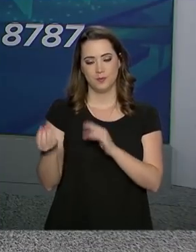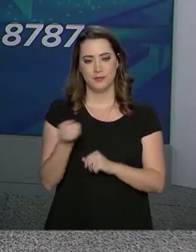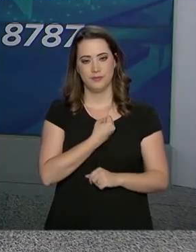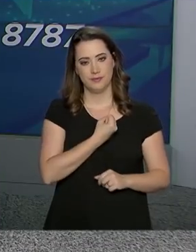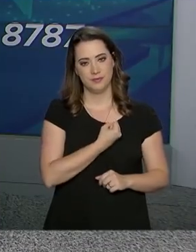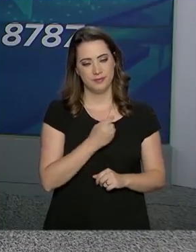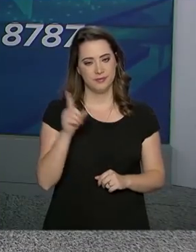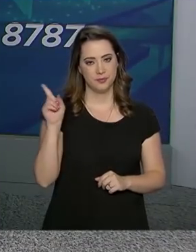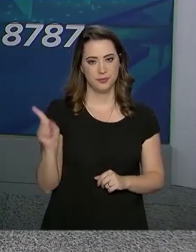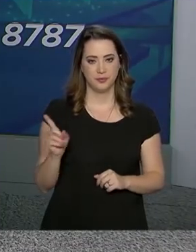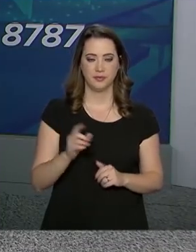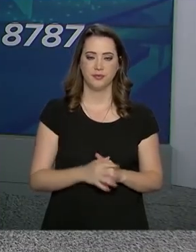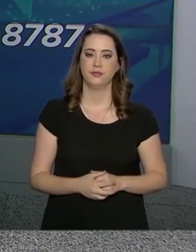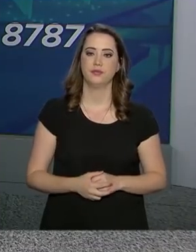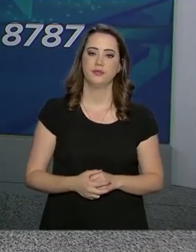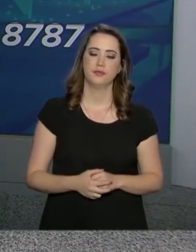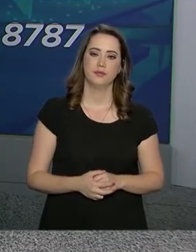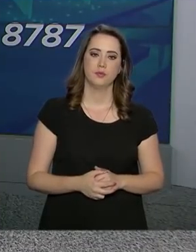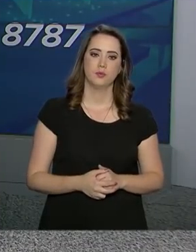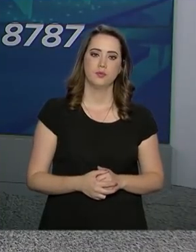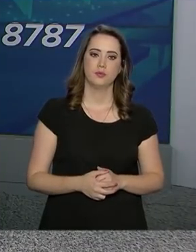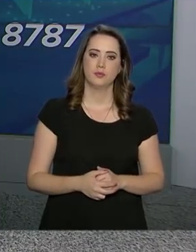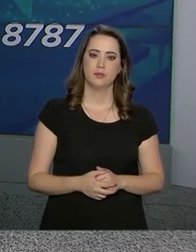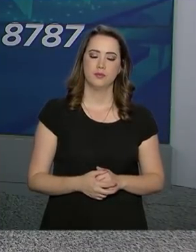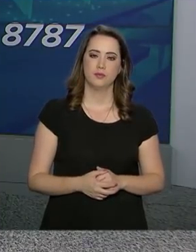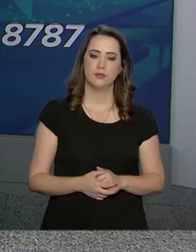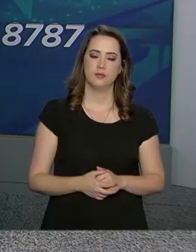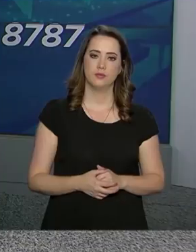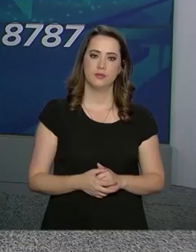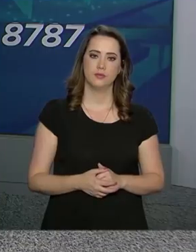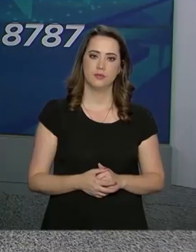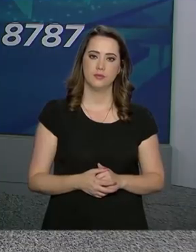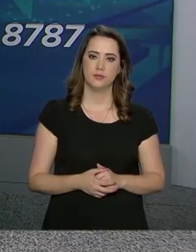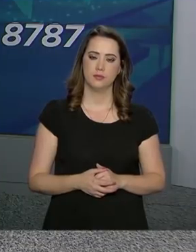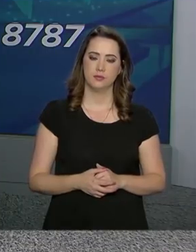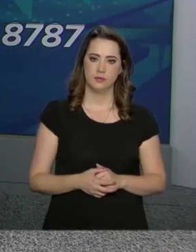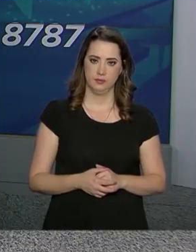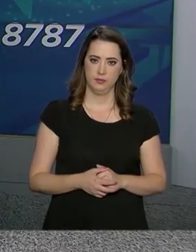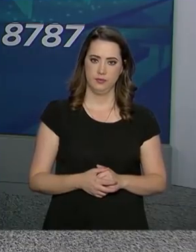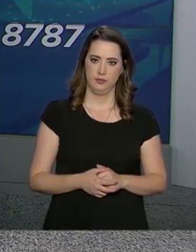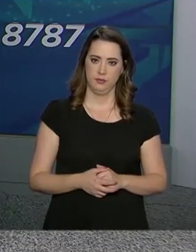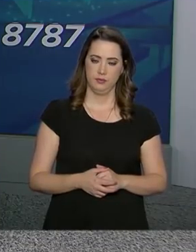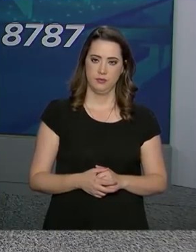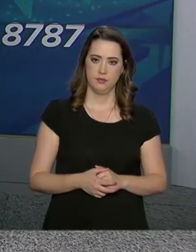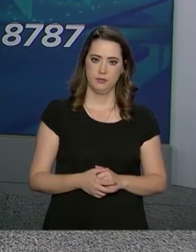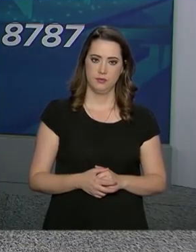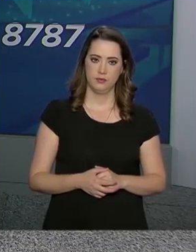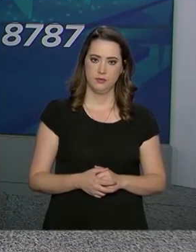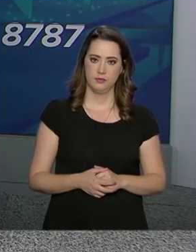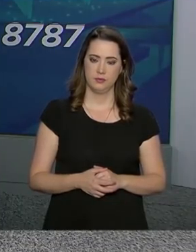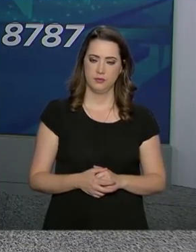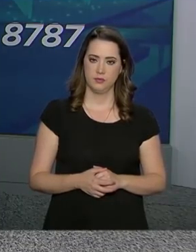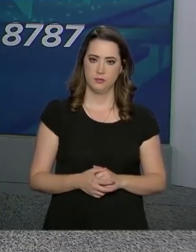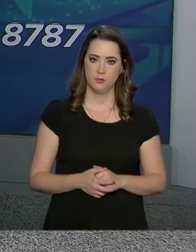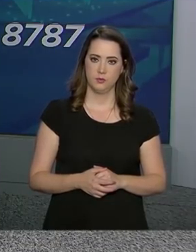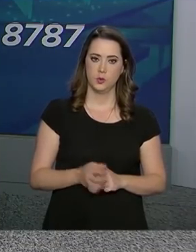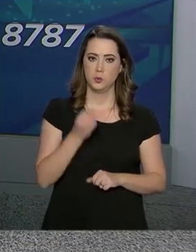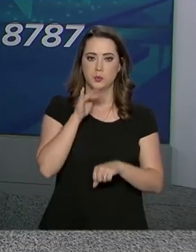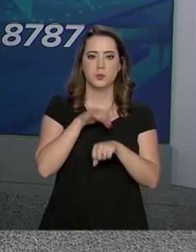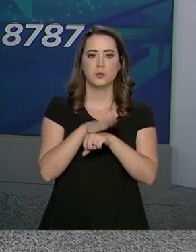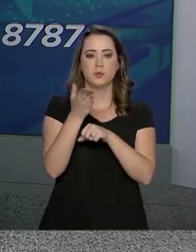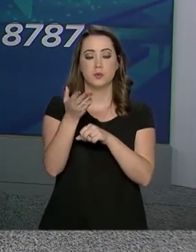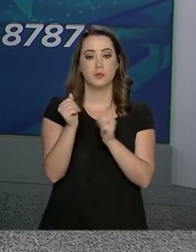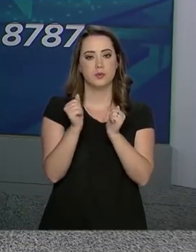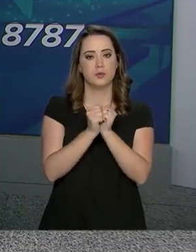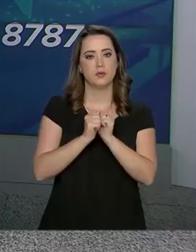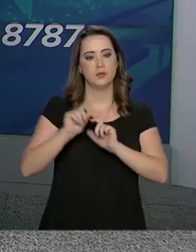Então, anote aí, é 619-9867-8787. Uma